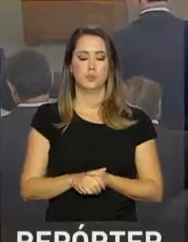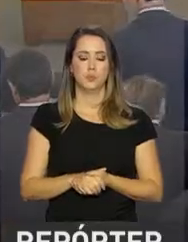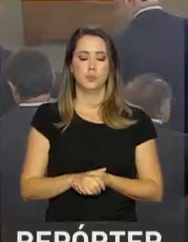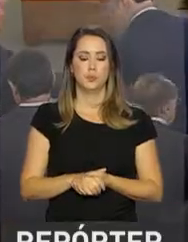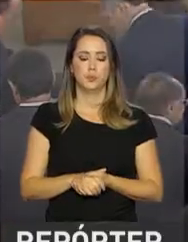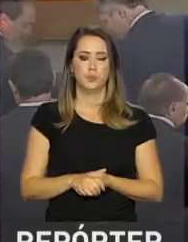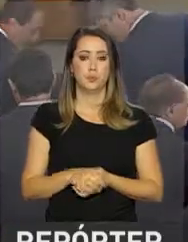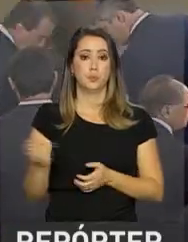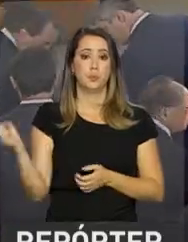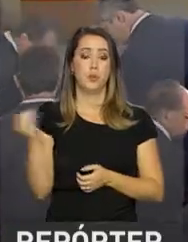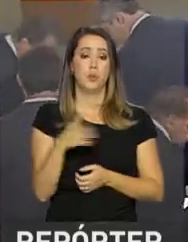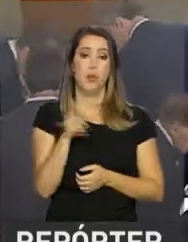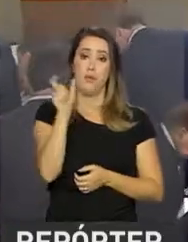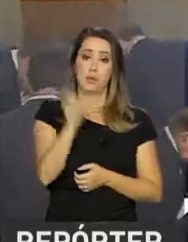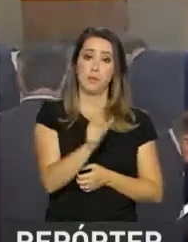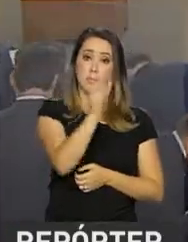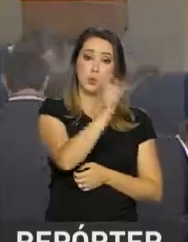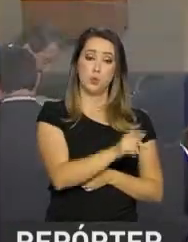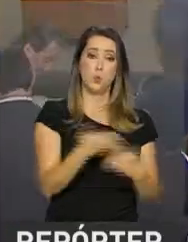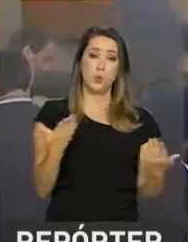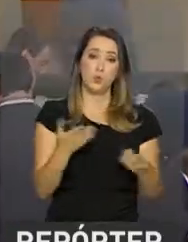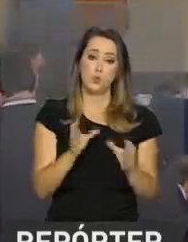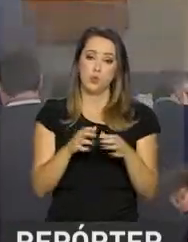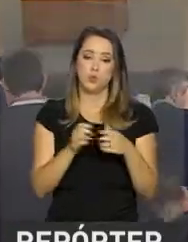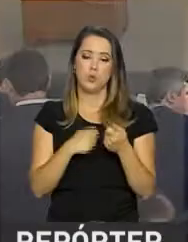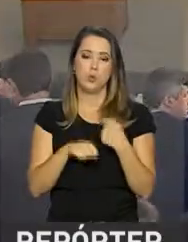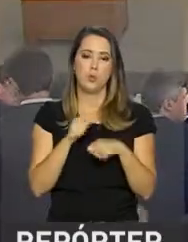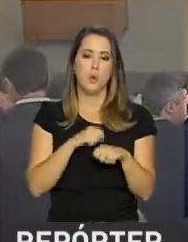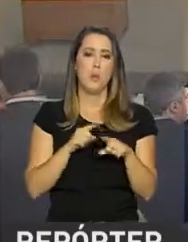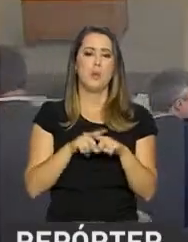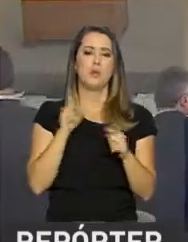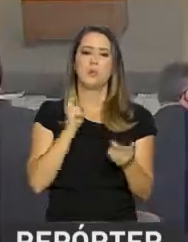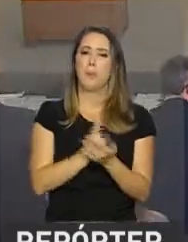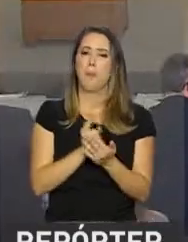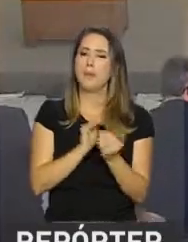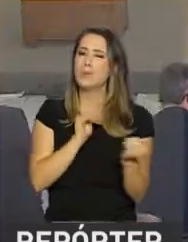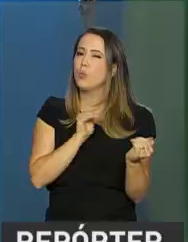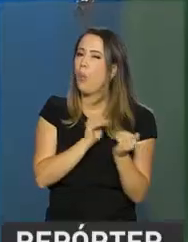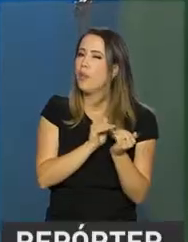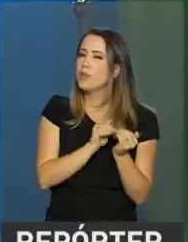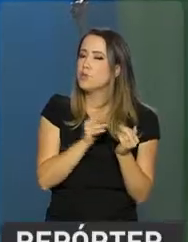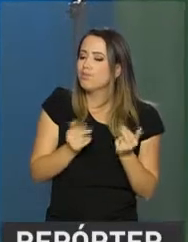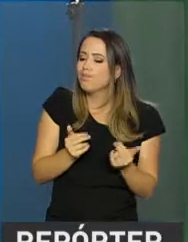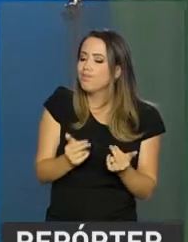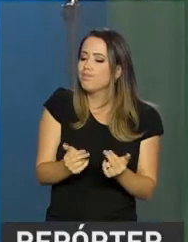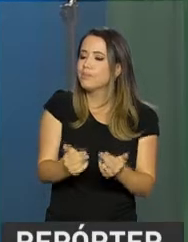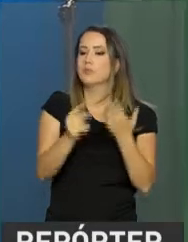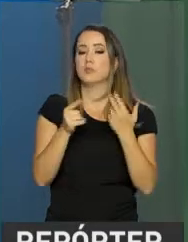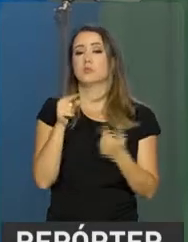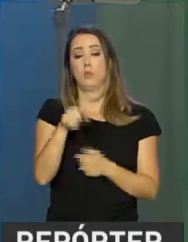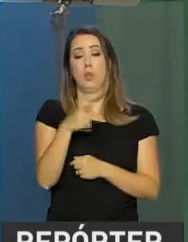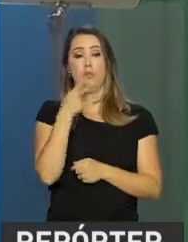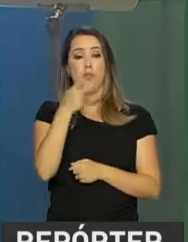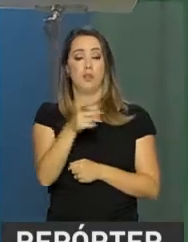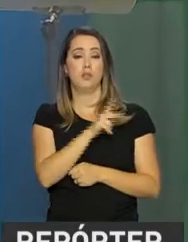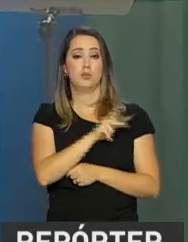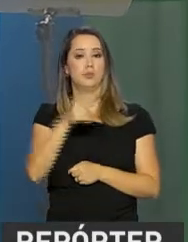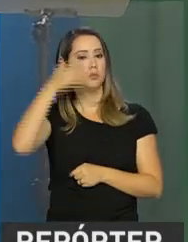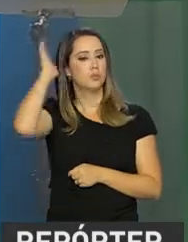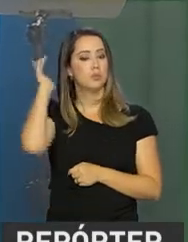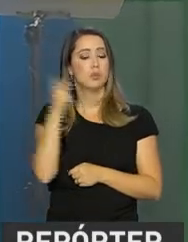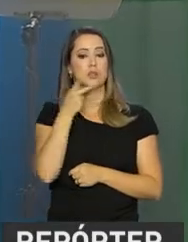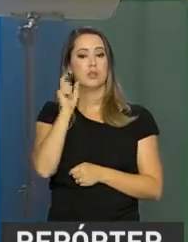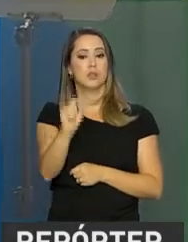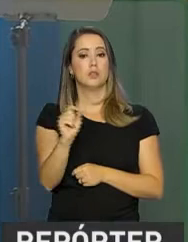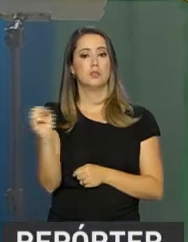novas caras da equipe econômica mas com os mesmos objetivos este foi o tom do presidente michel temer ao falar